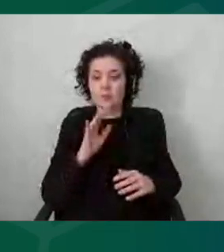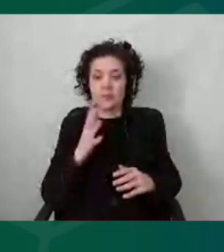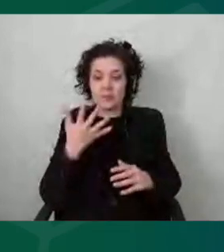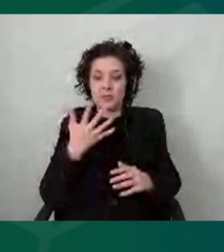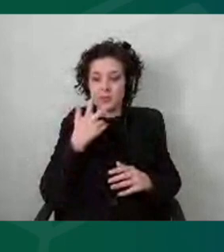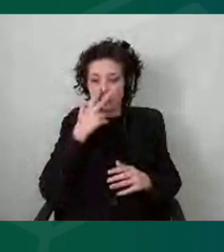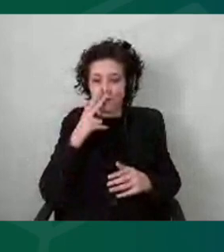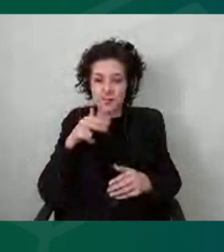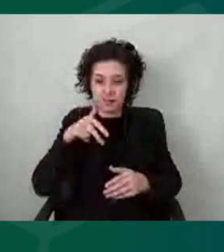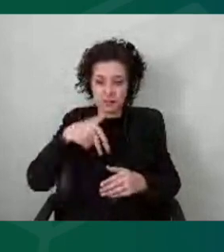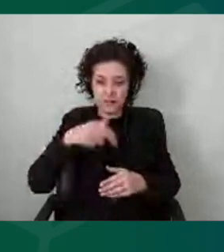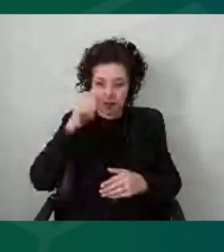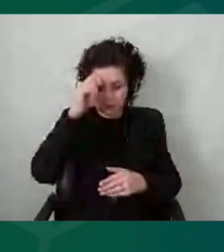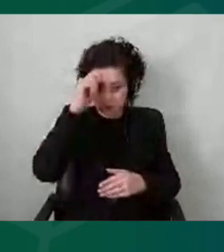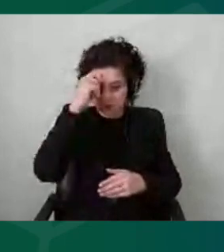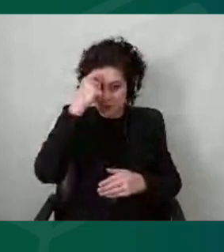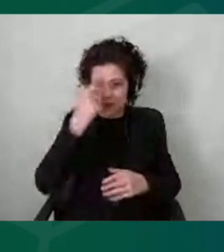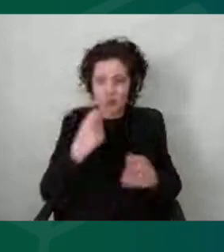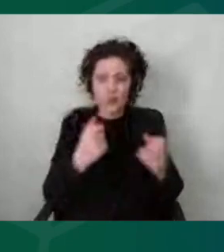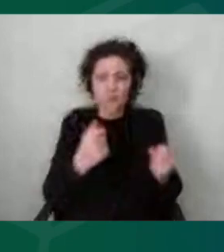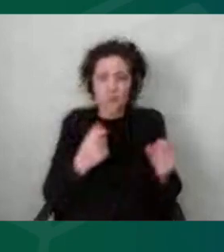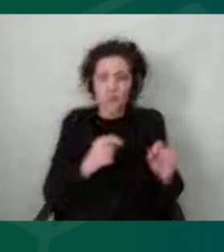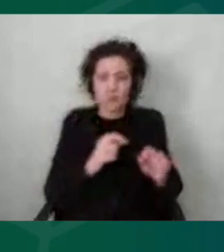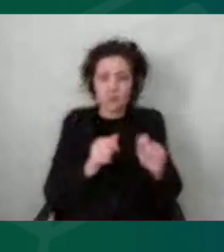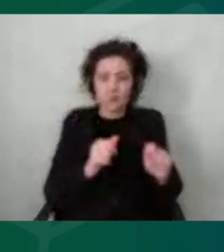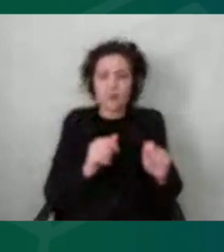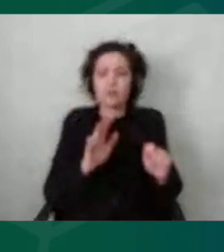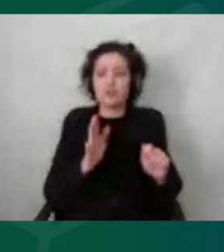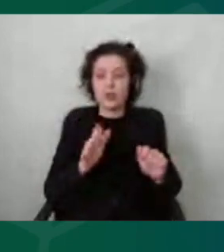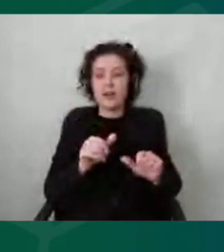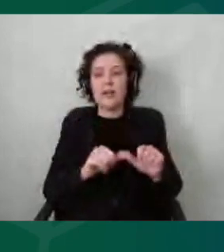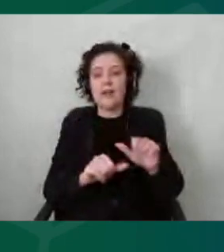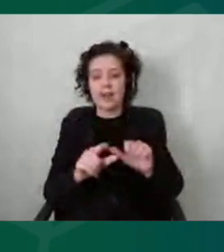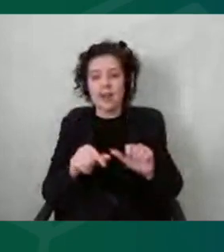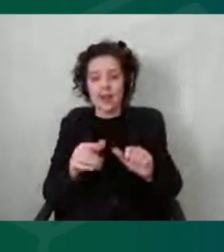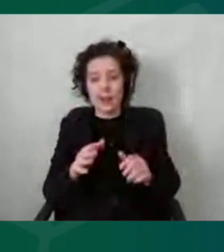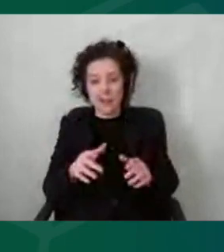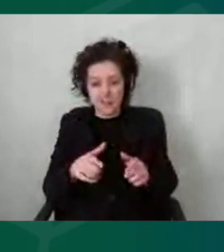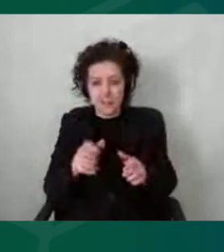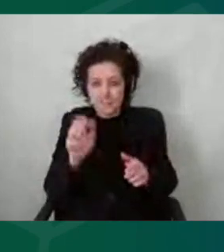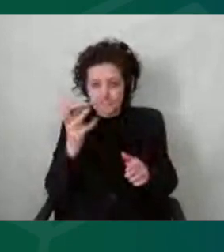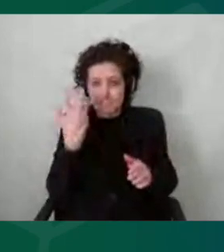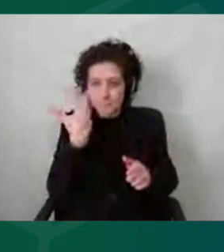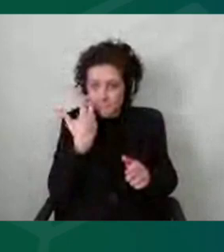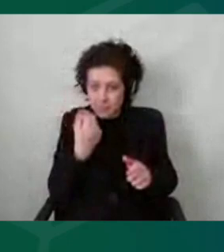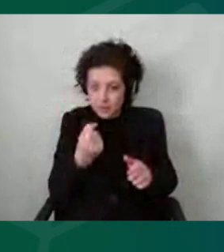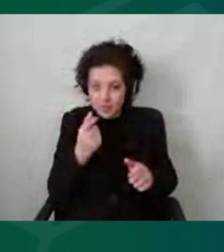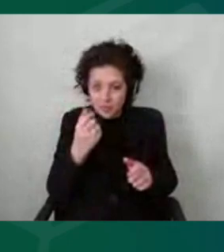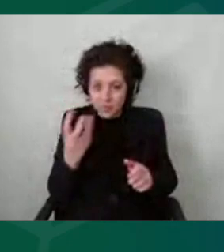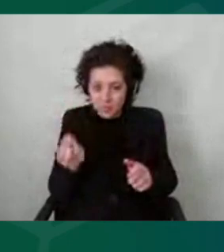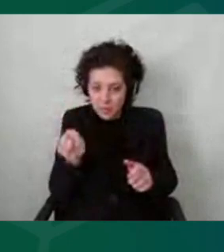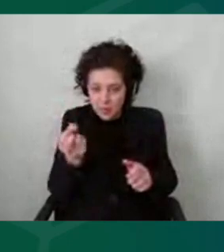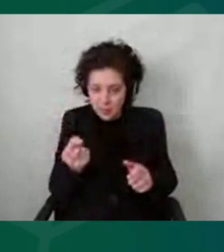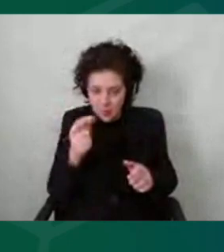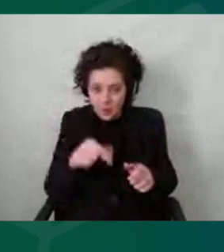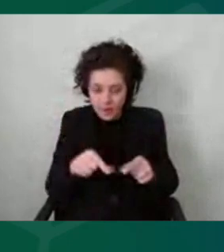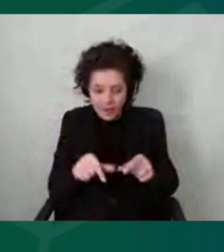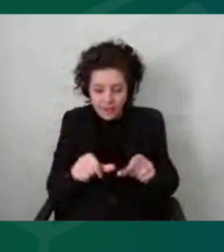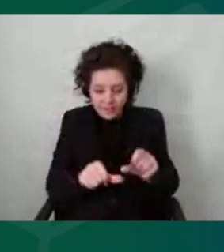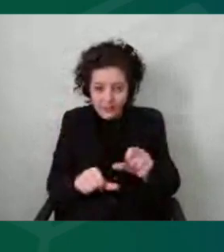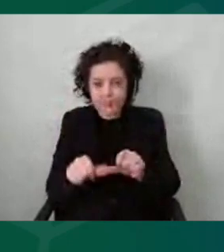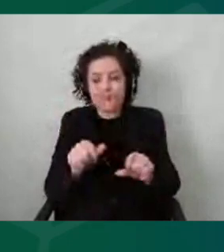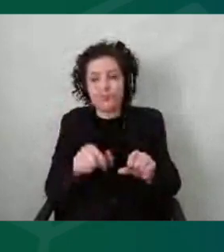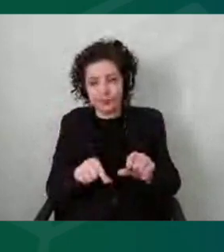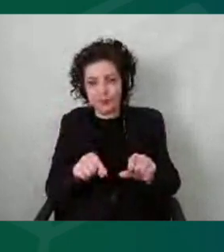pretinho, esse branquinho já é uma alteração, e vocês observam, aqui é o terceiro dia de infecção, à medida que nós